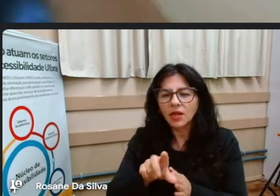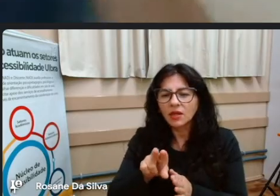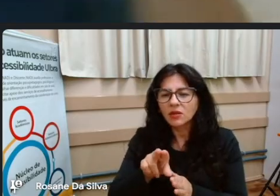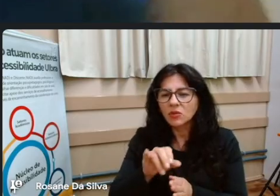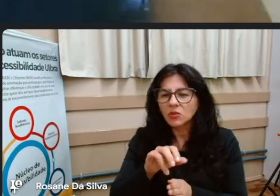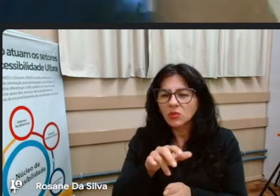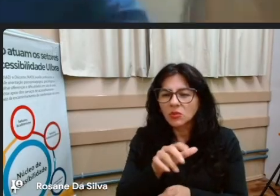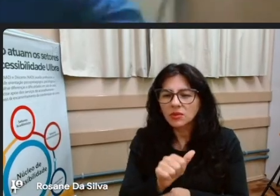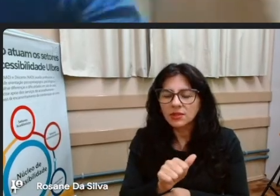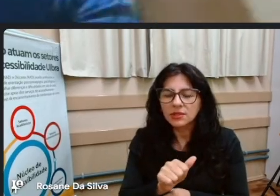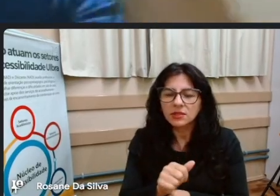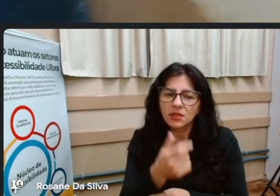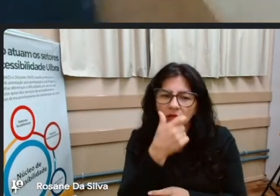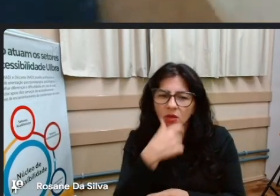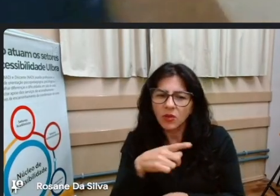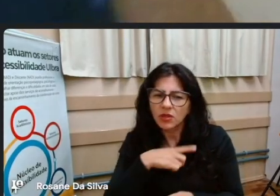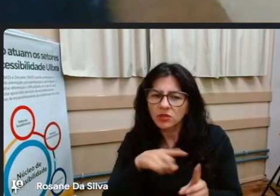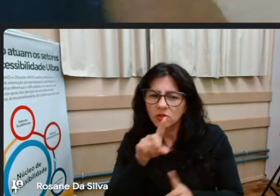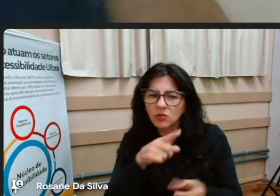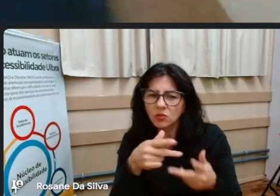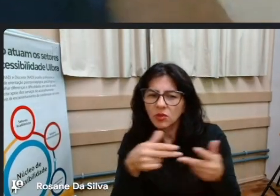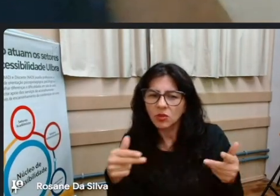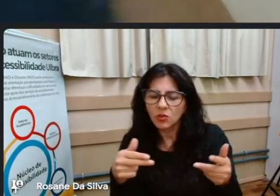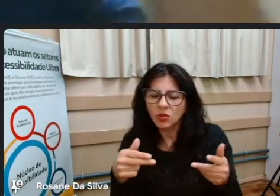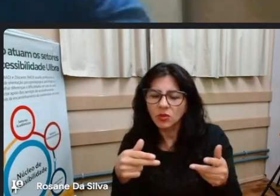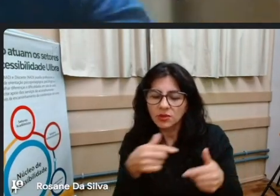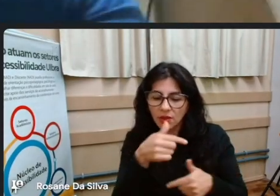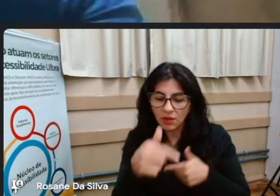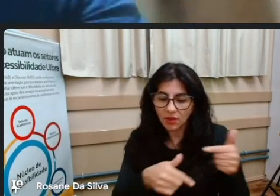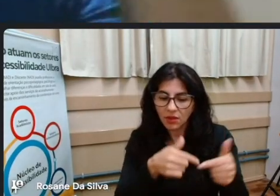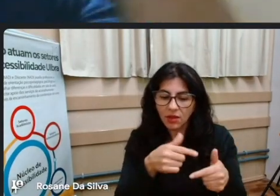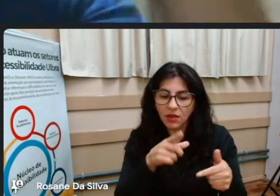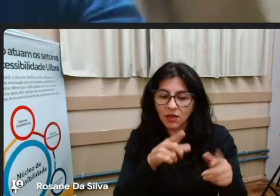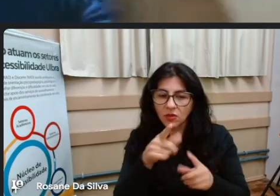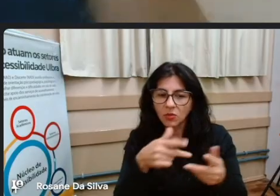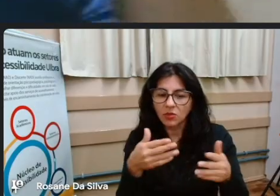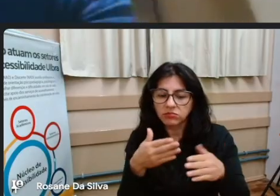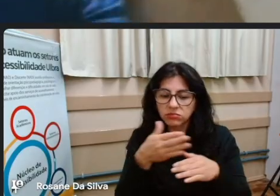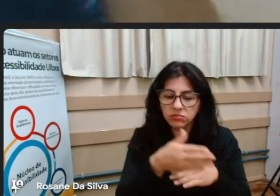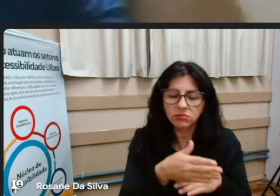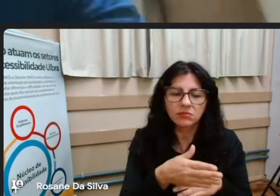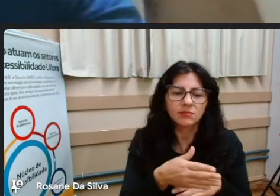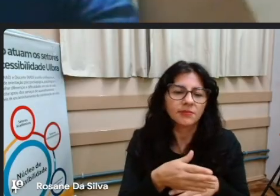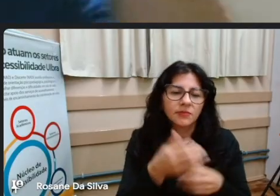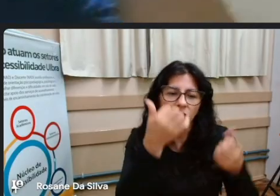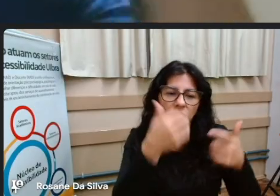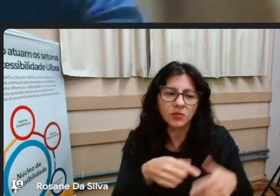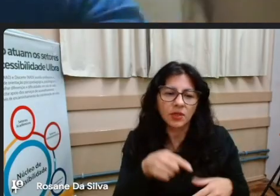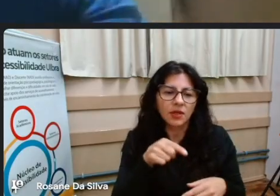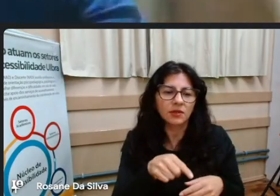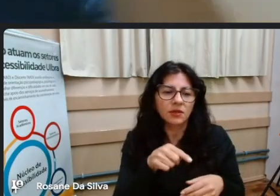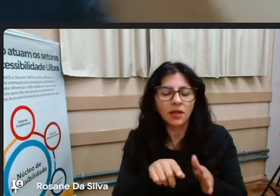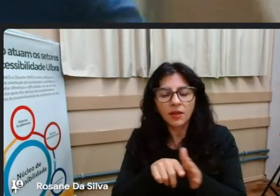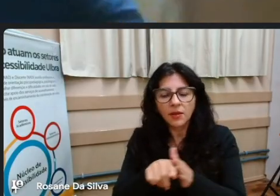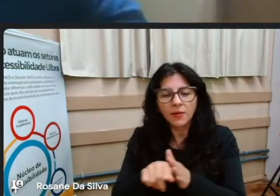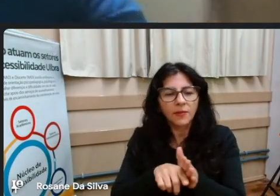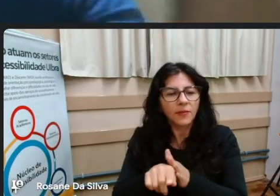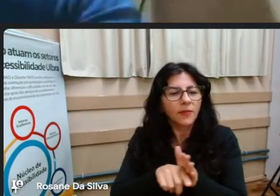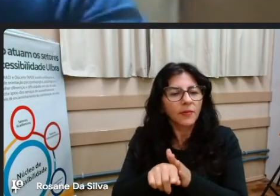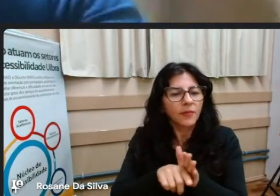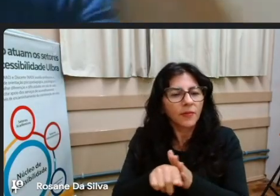para Luiz agradeço as falas primeiramente né que eu acho que tem algo que atravessa os trabalhos e que foram falados aqui